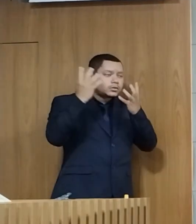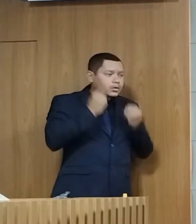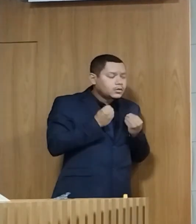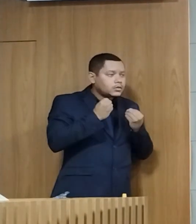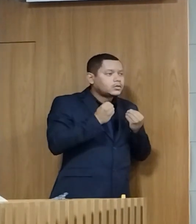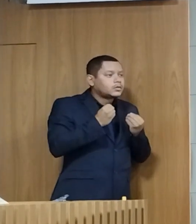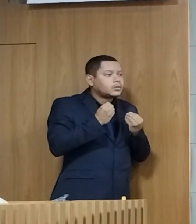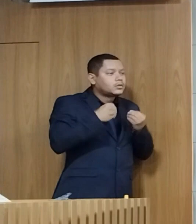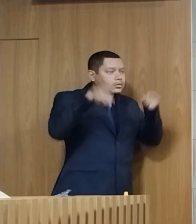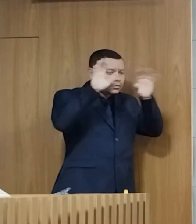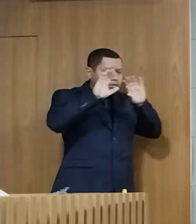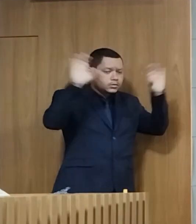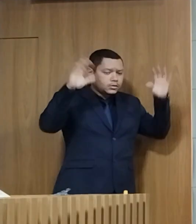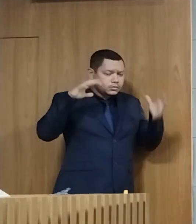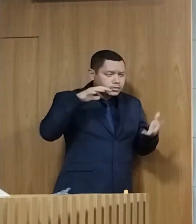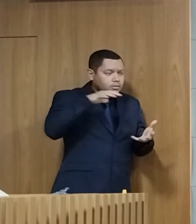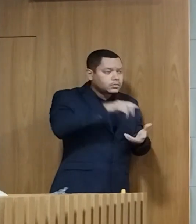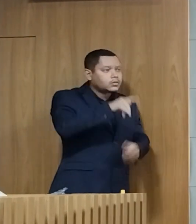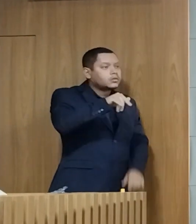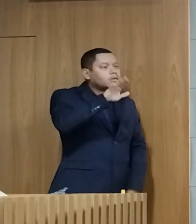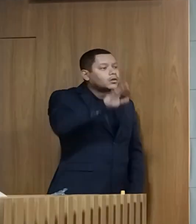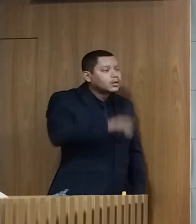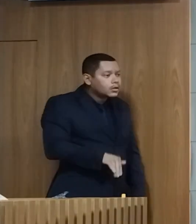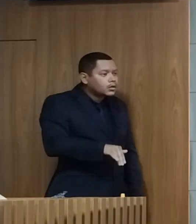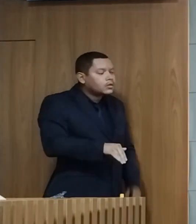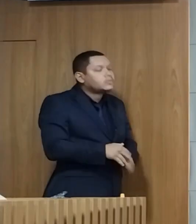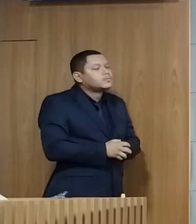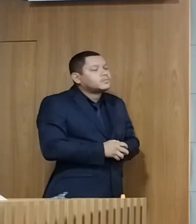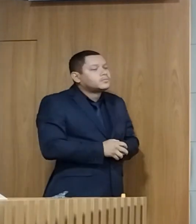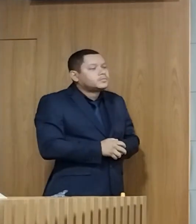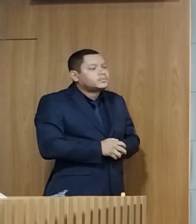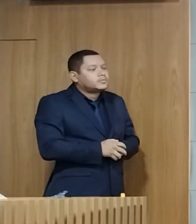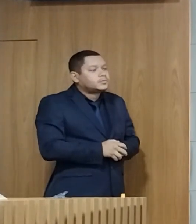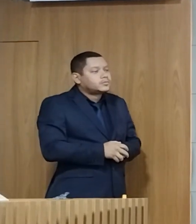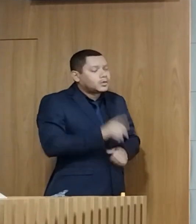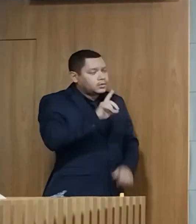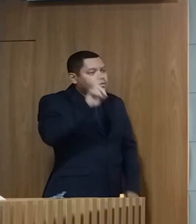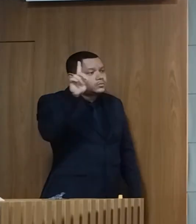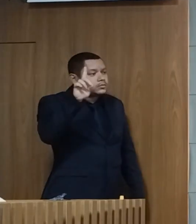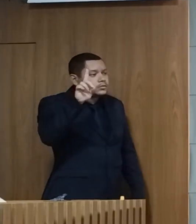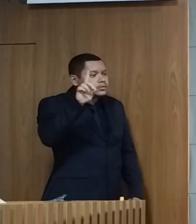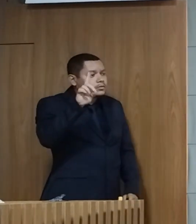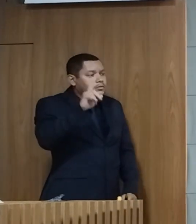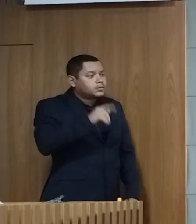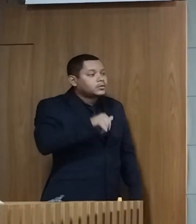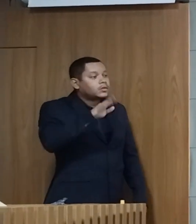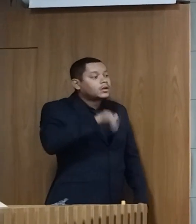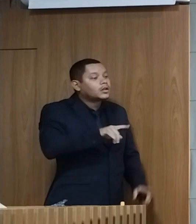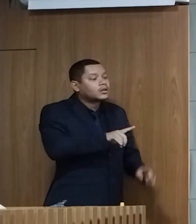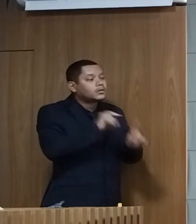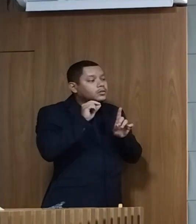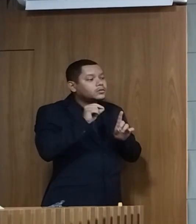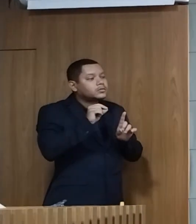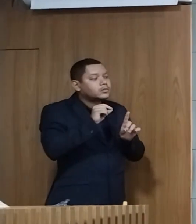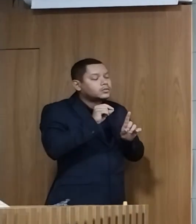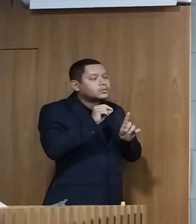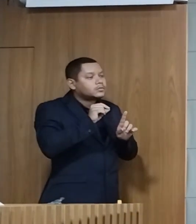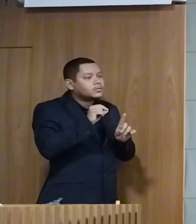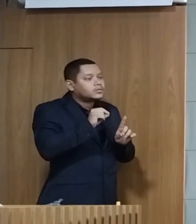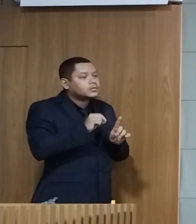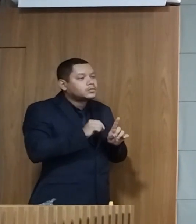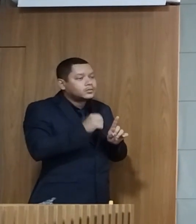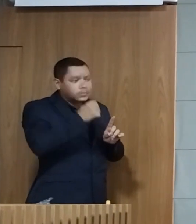Onde? Quem é eleito sem voto? Quem é eleito sem alguém dar